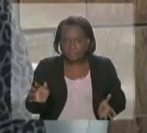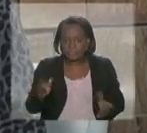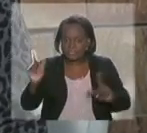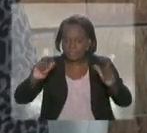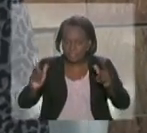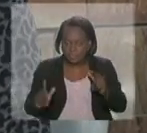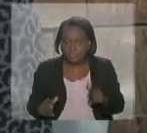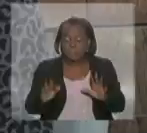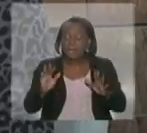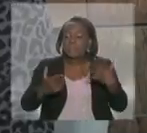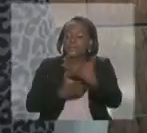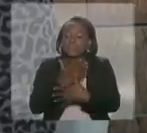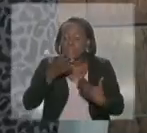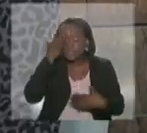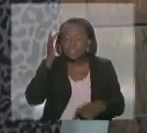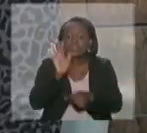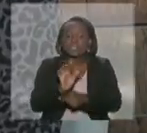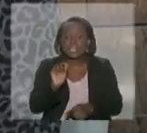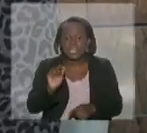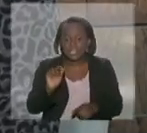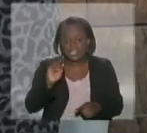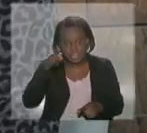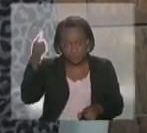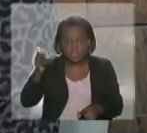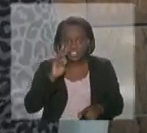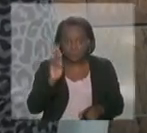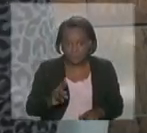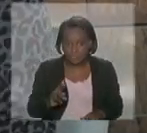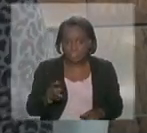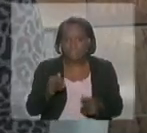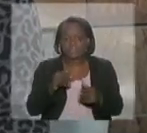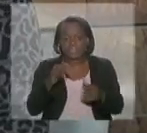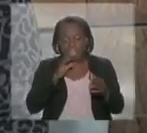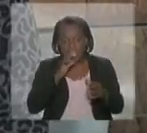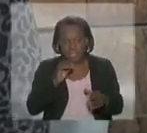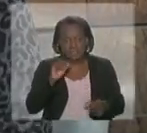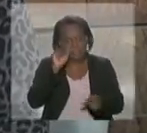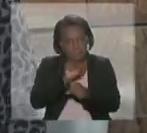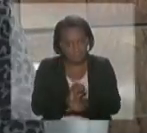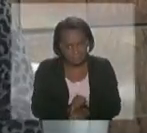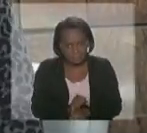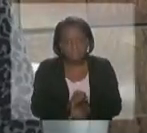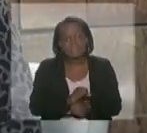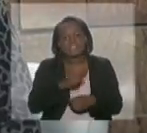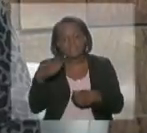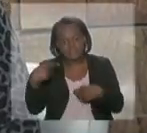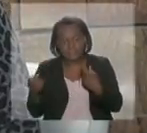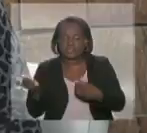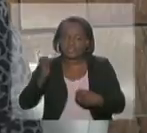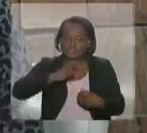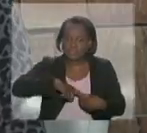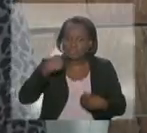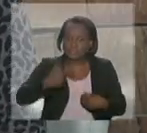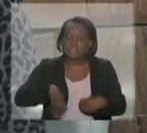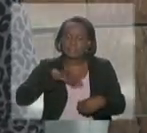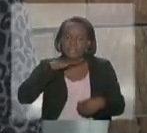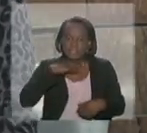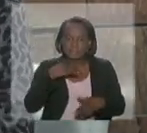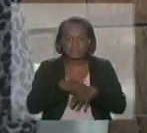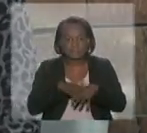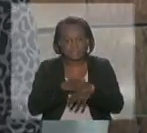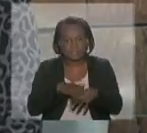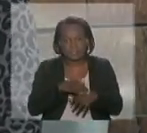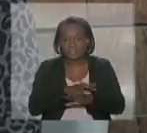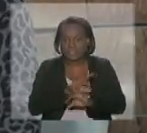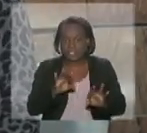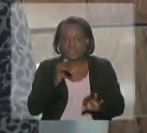televisão não foi isso Quem te deu o régua e compasso na música você vai responder daqui a pouquinho tá Que a gente vai fazer um rápido intervalo e a gente volta